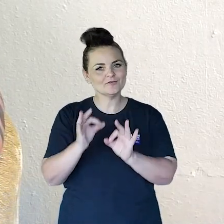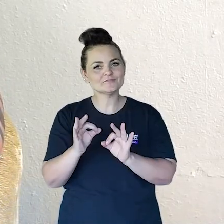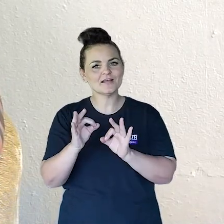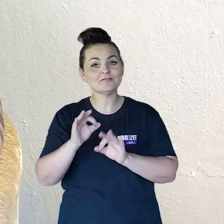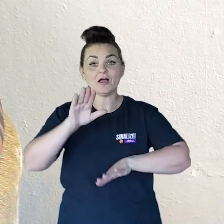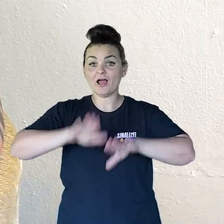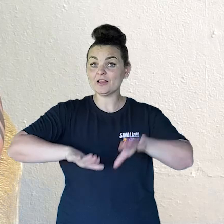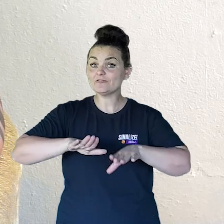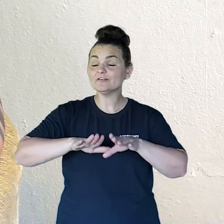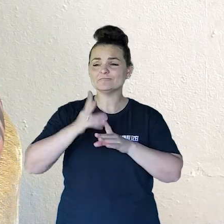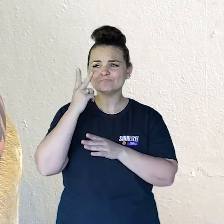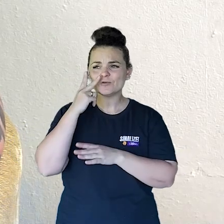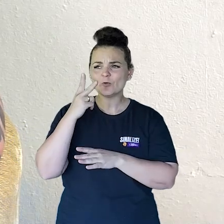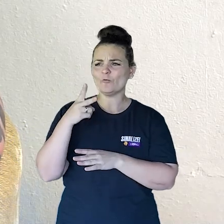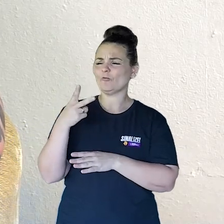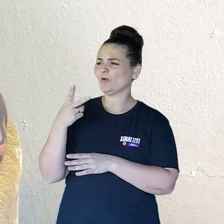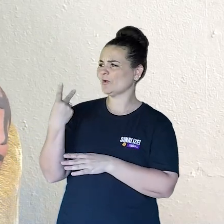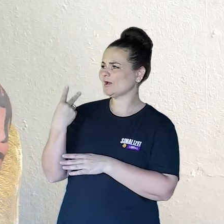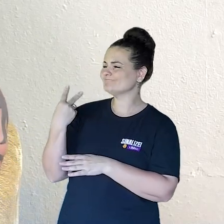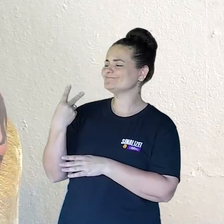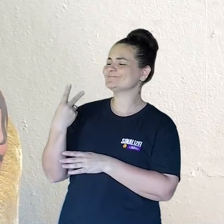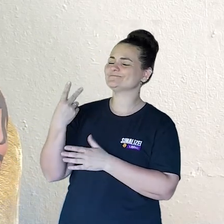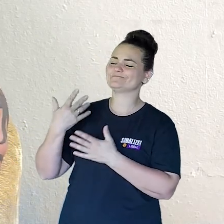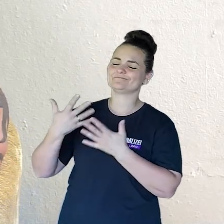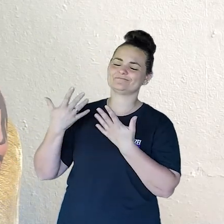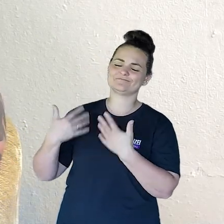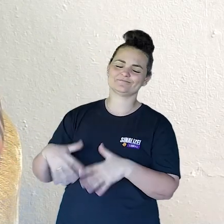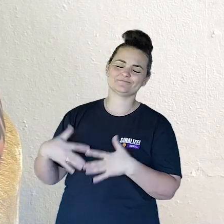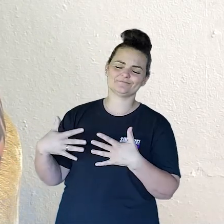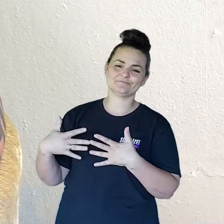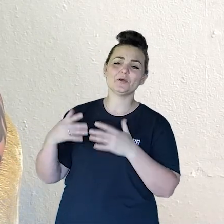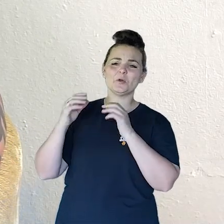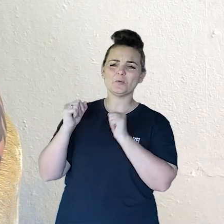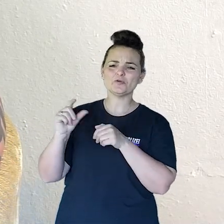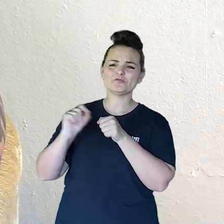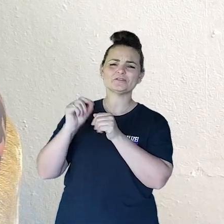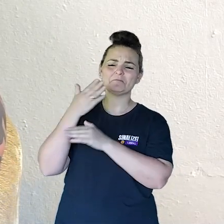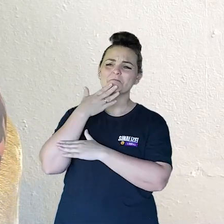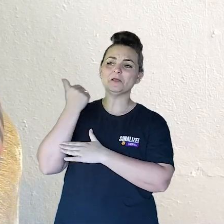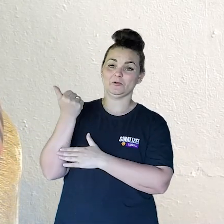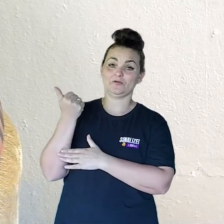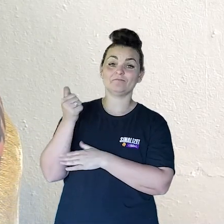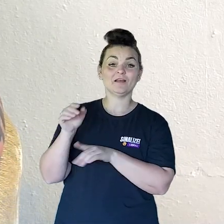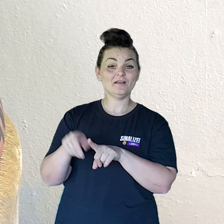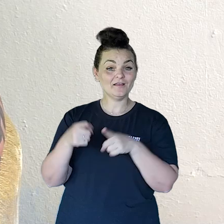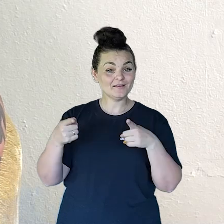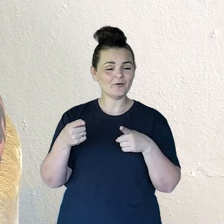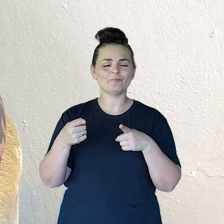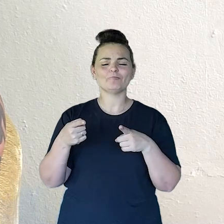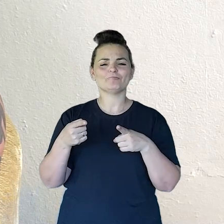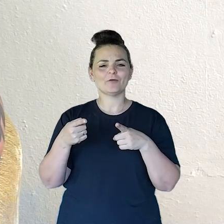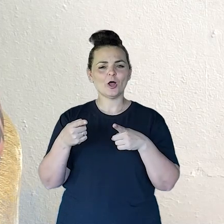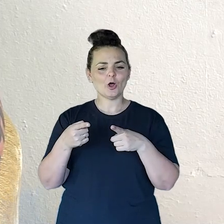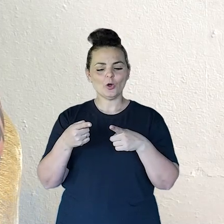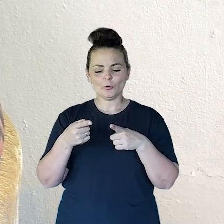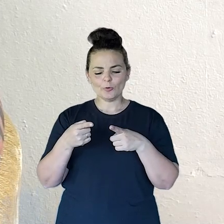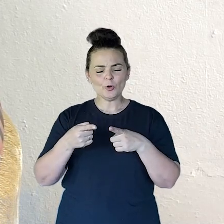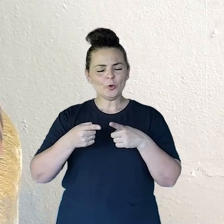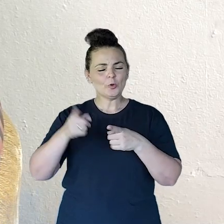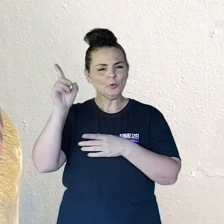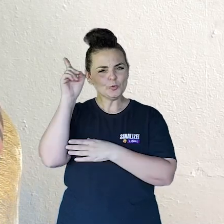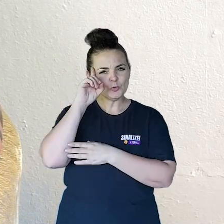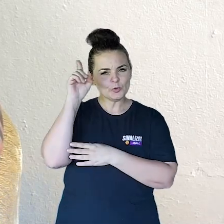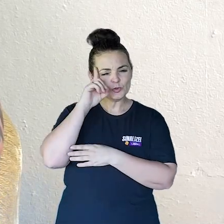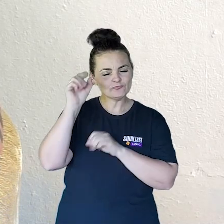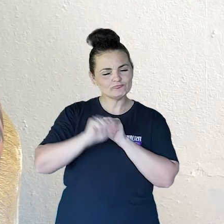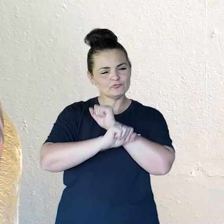mais. Então, eu sempre procuro, isso eu tenho em mente. Eu acordo todo dia e penso o que eu vou